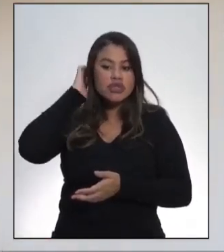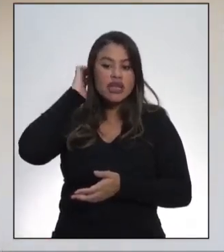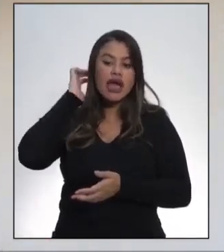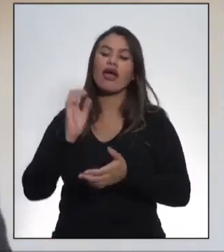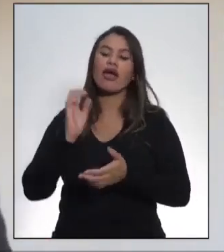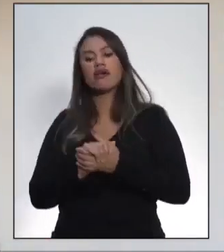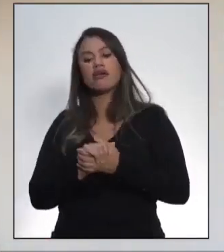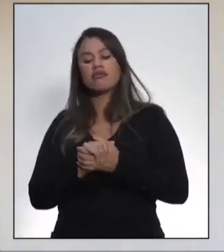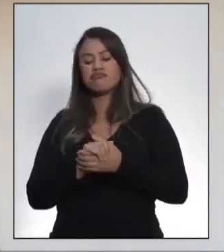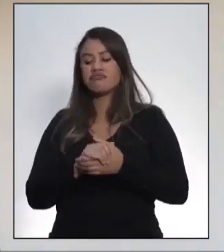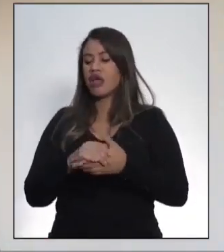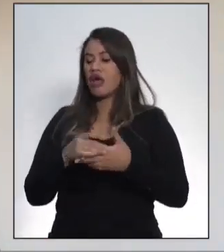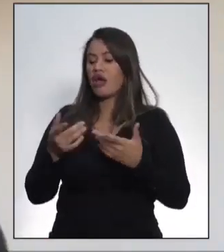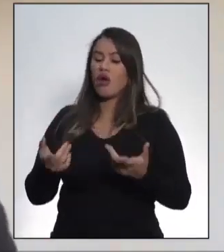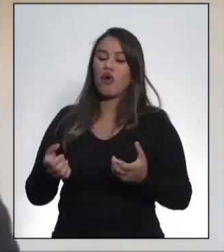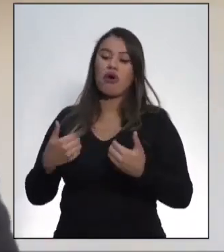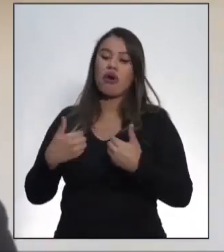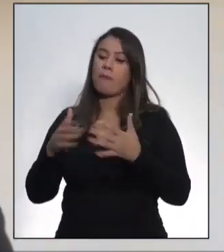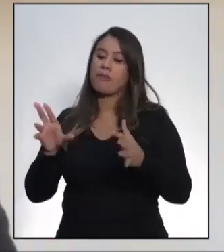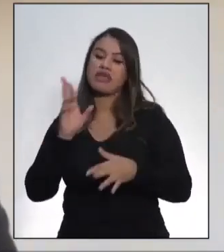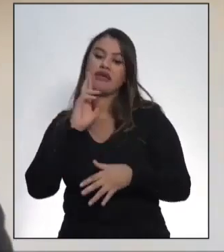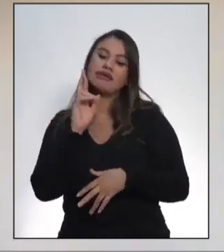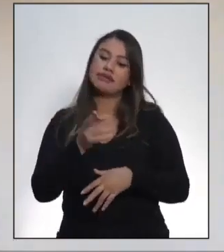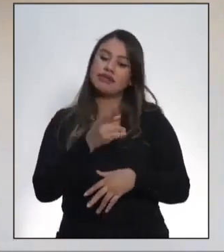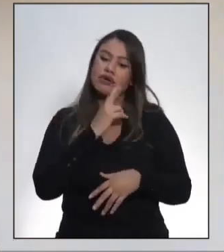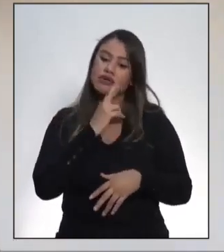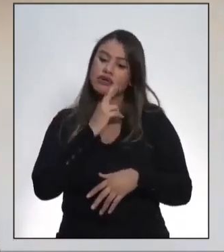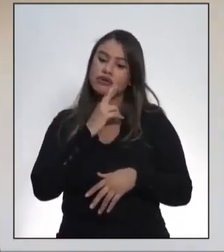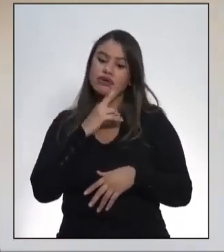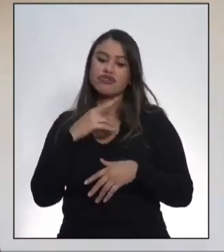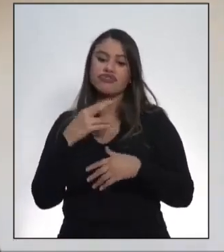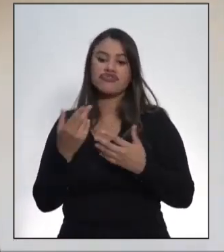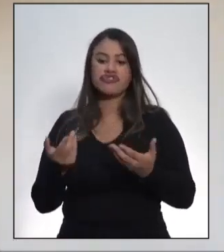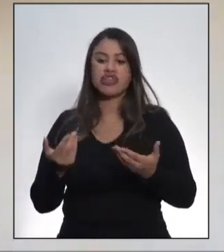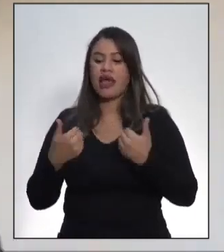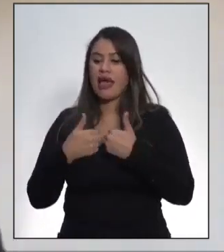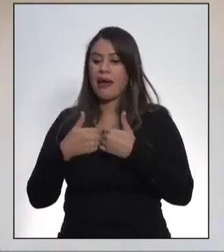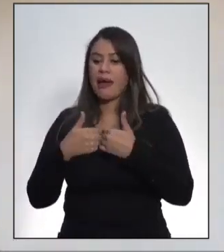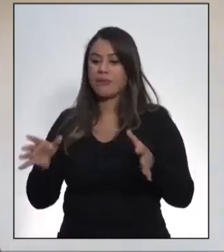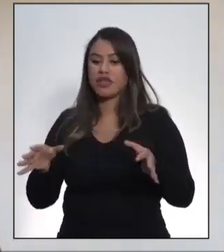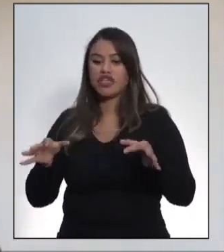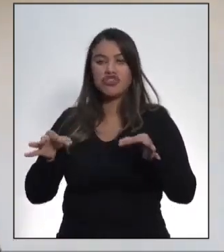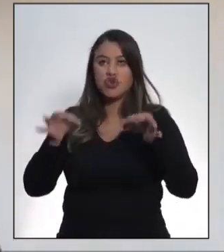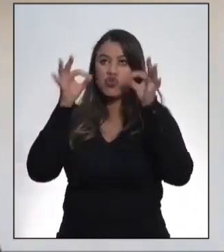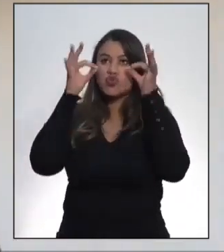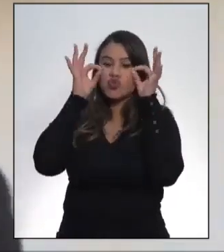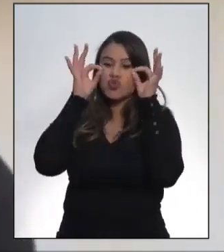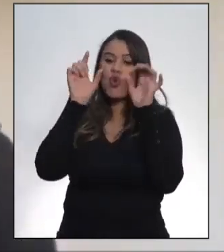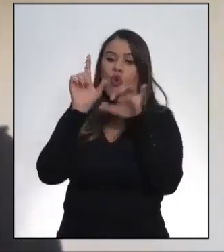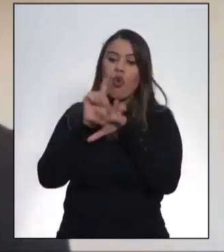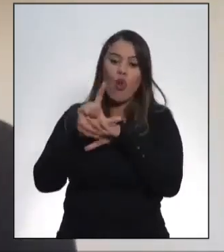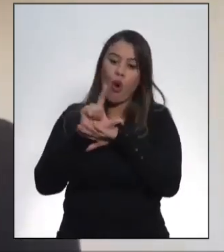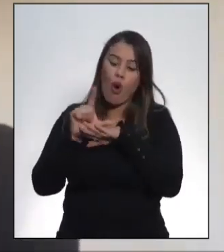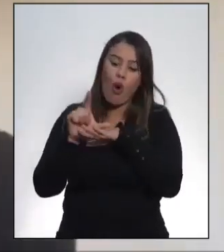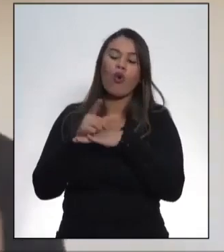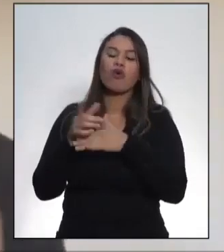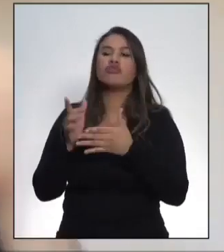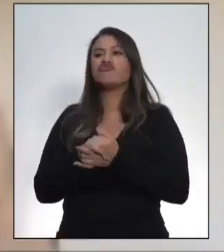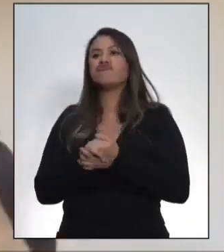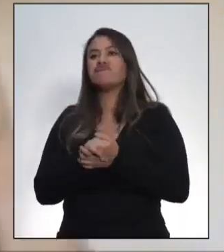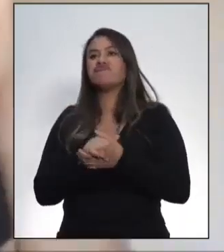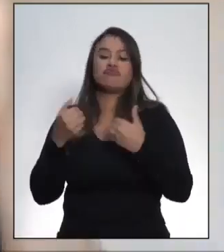o setor, para abrir um restaurante, para abrir uma ótica, para abrir uma farmácia.